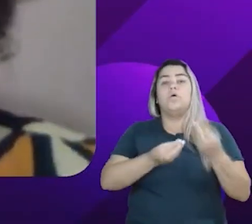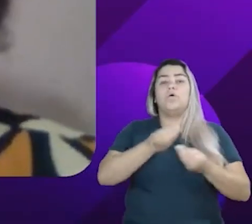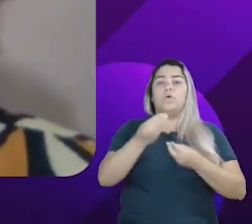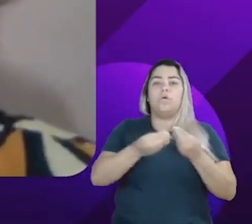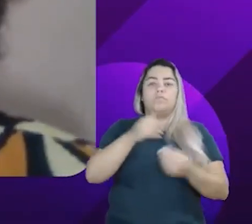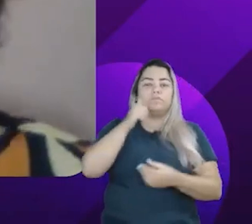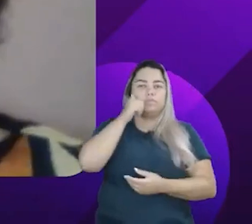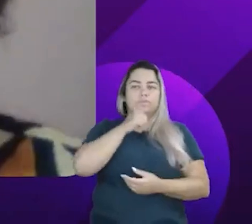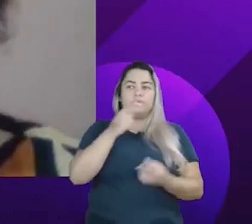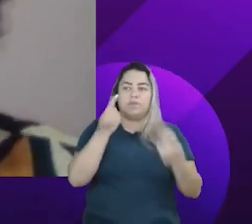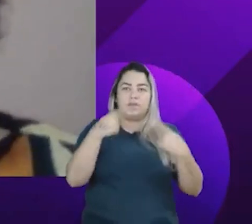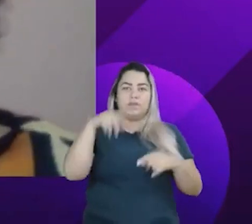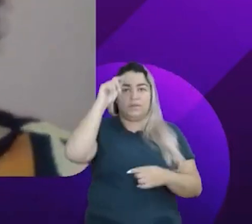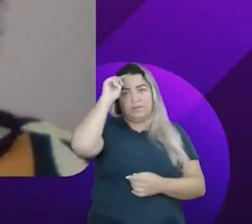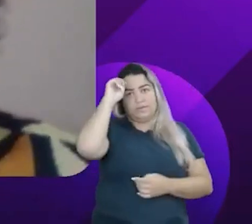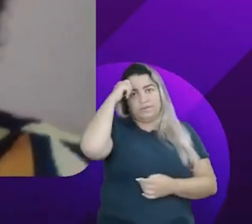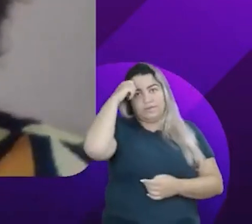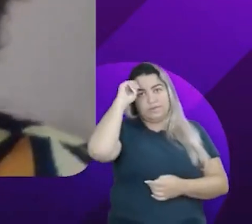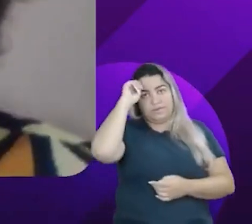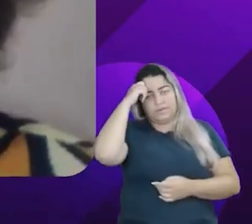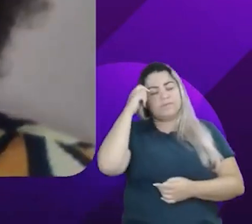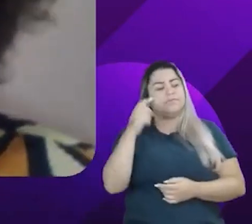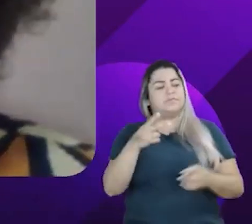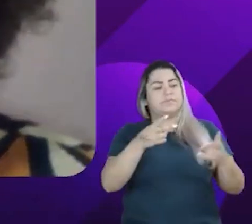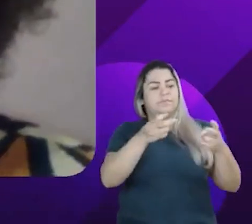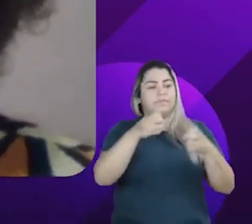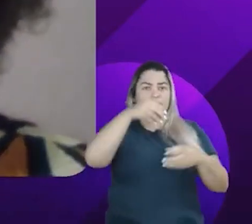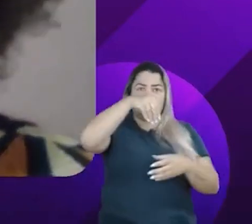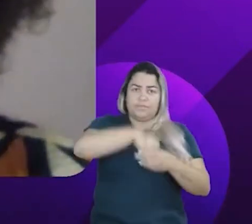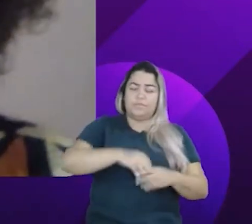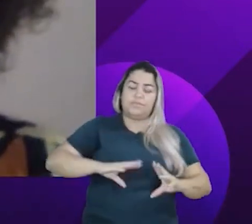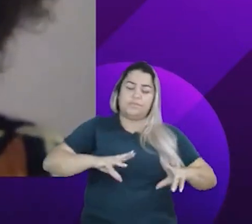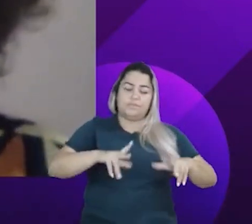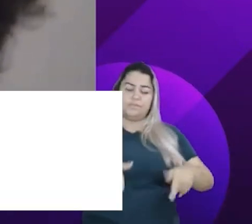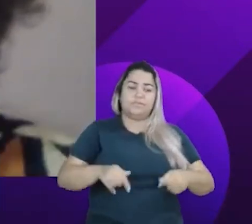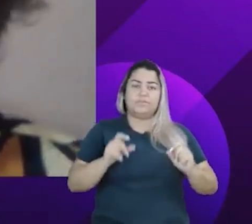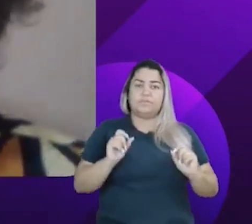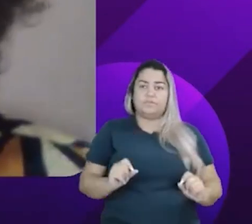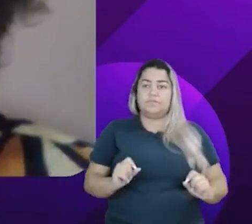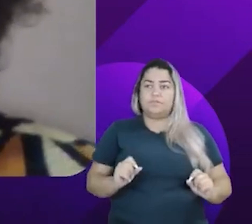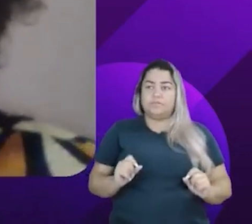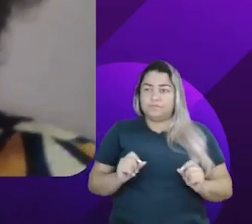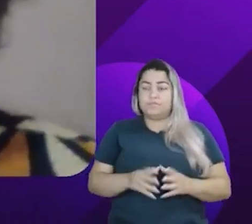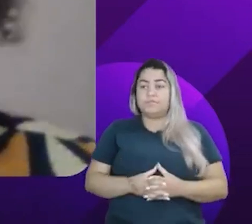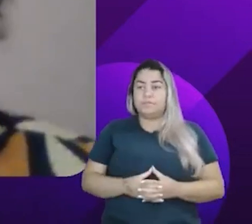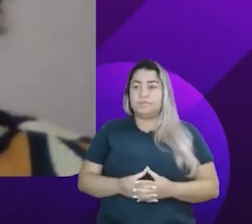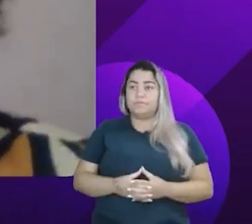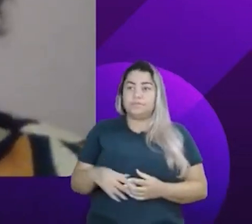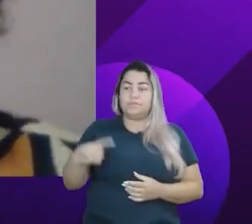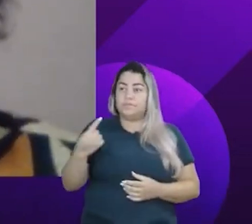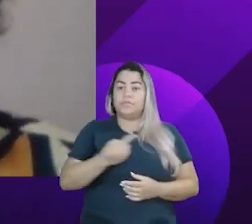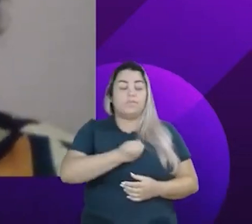eu, mulher negra, me percebo dentro de toda esta conjuntura. Nós estamos